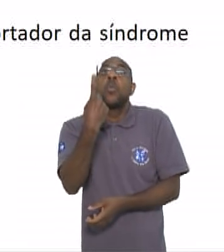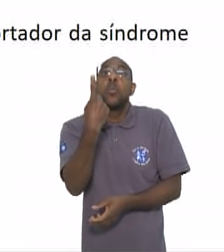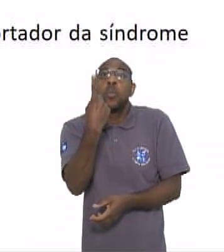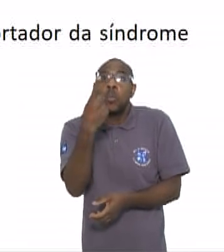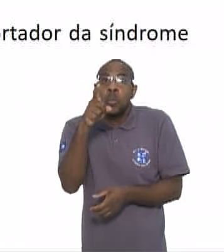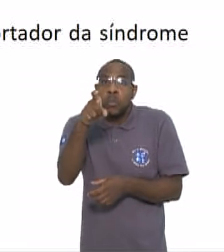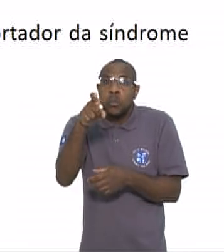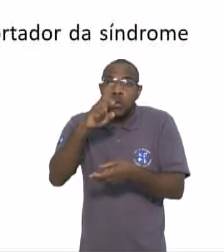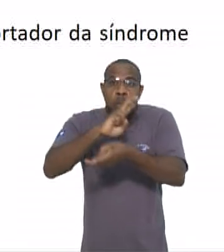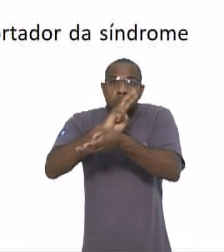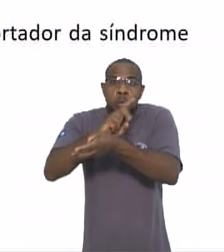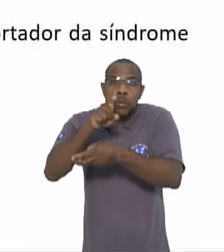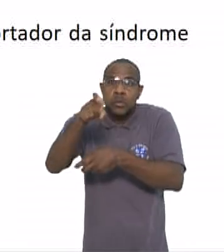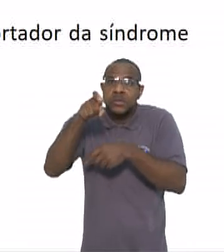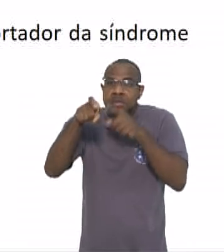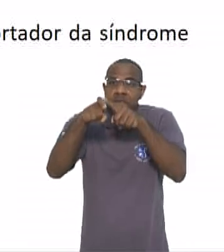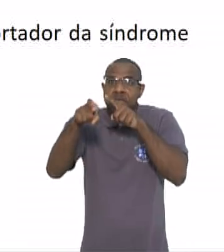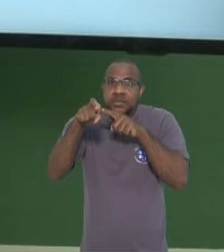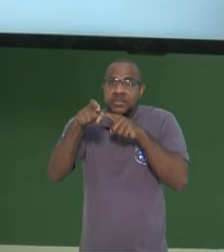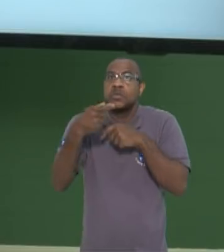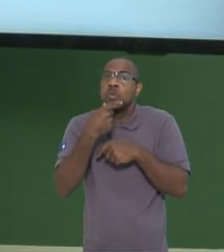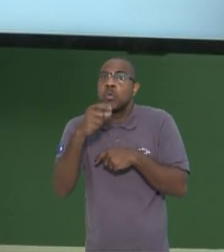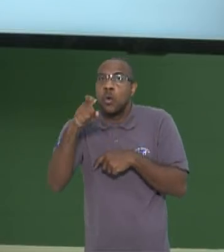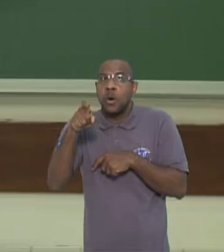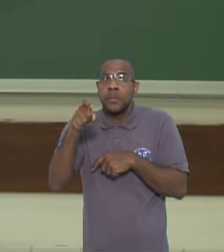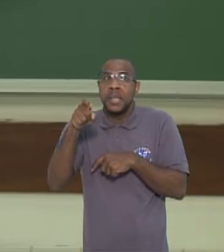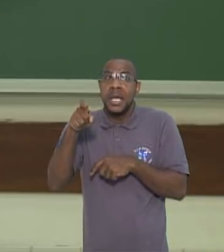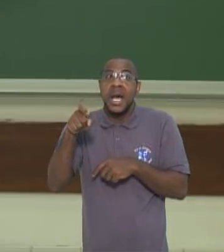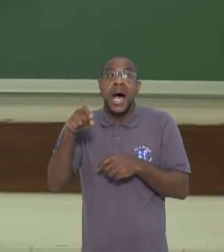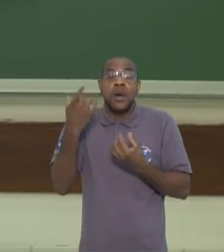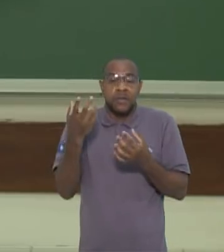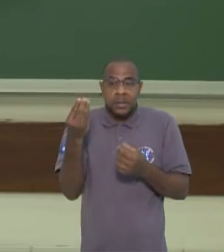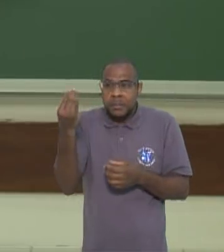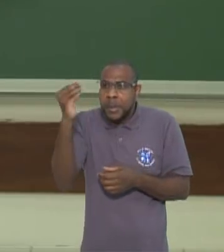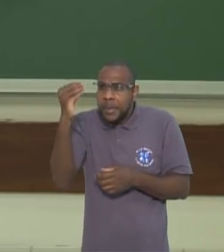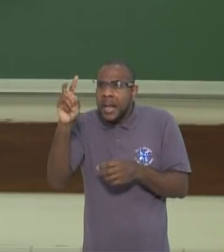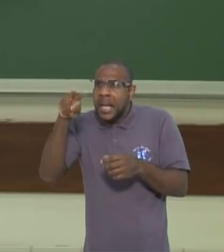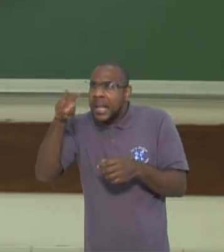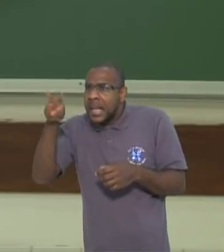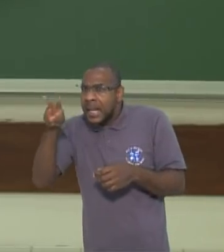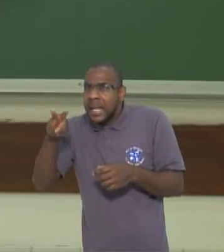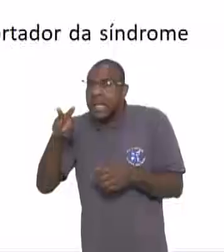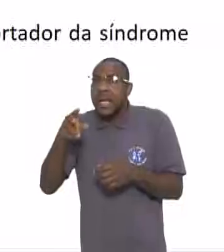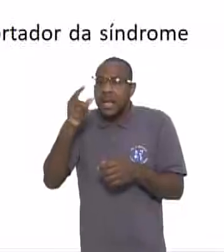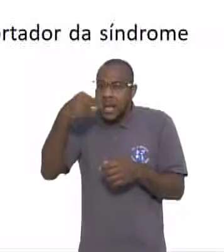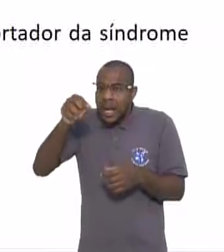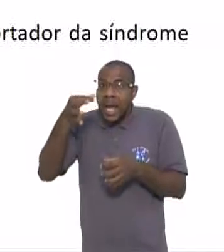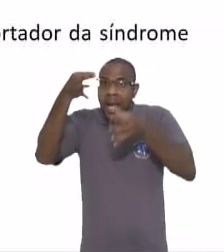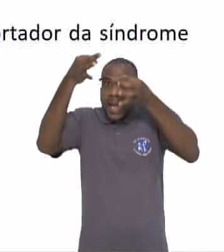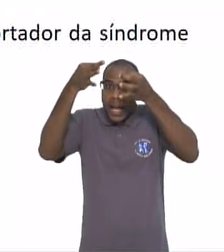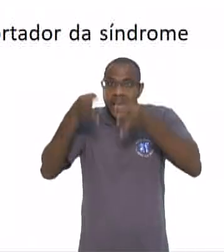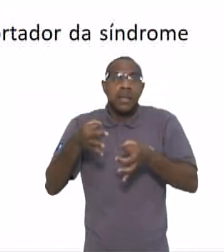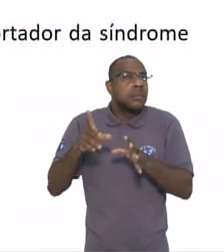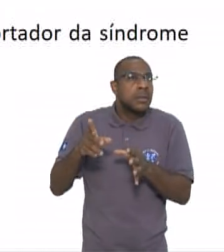Sobre essa alteração cromossômica, marque a alternativa incorreta. Leia e anote para mim.